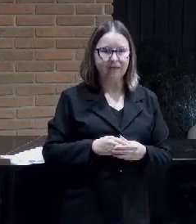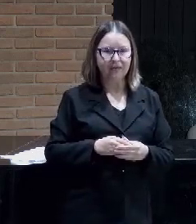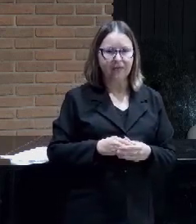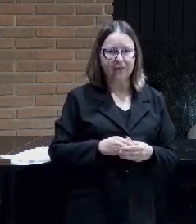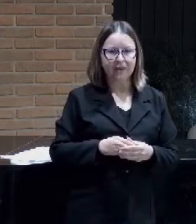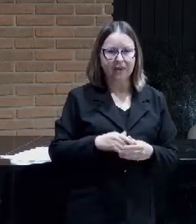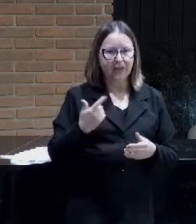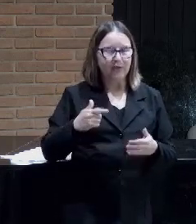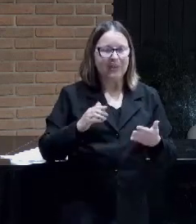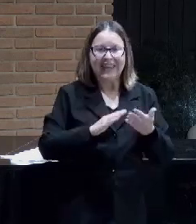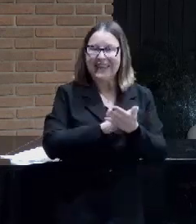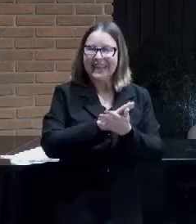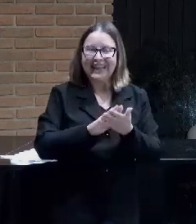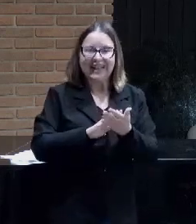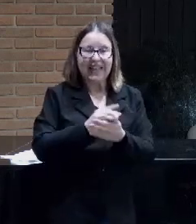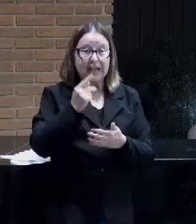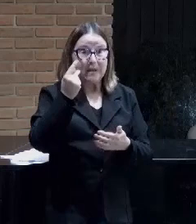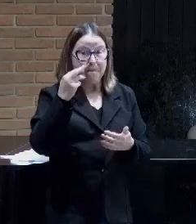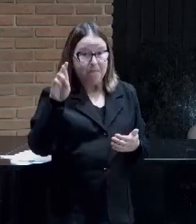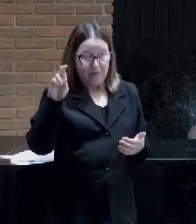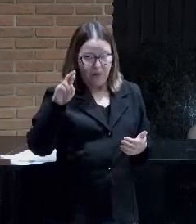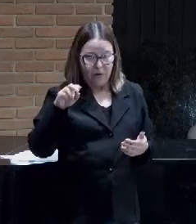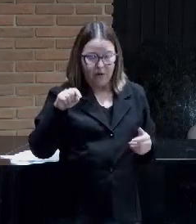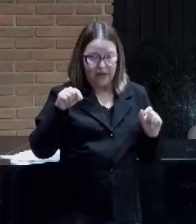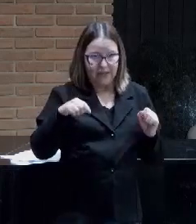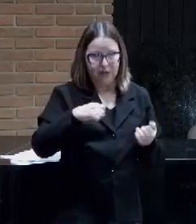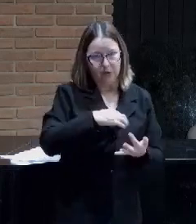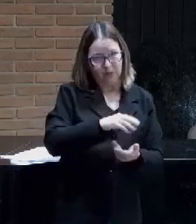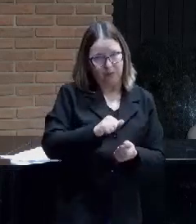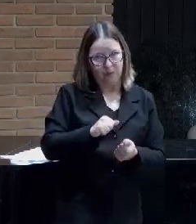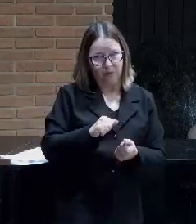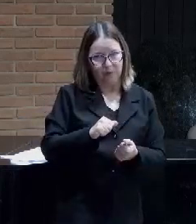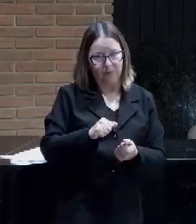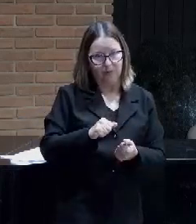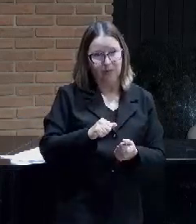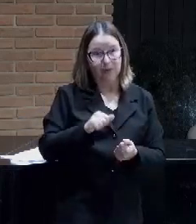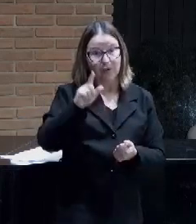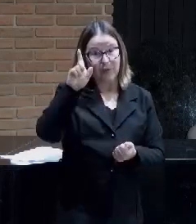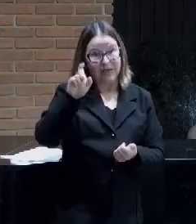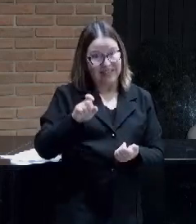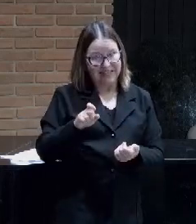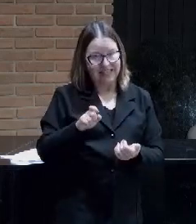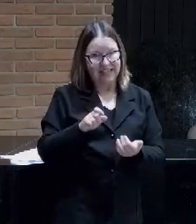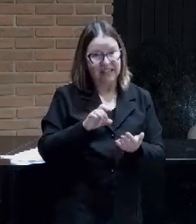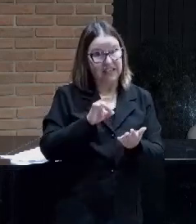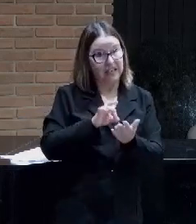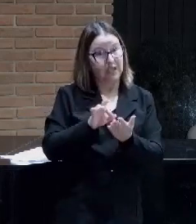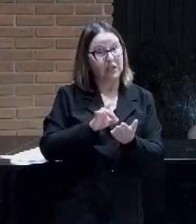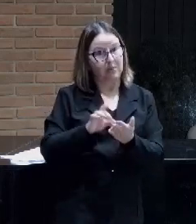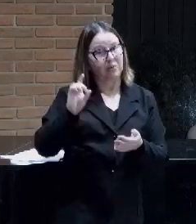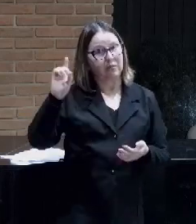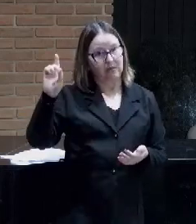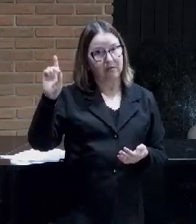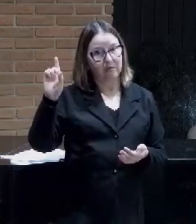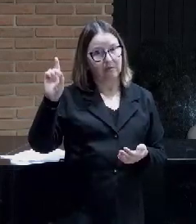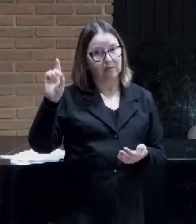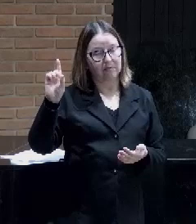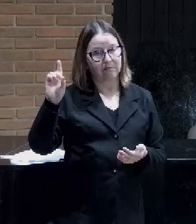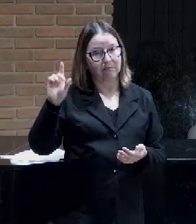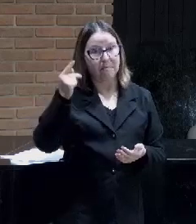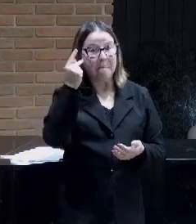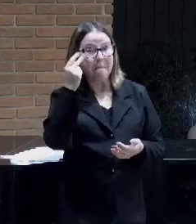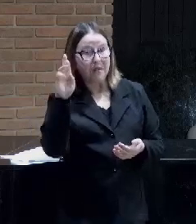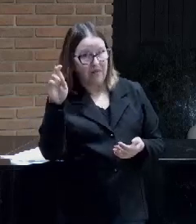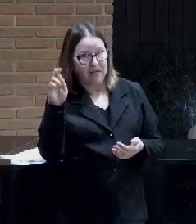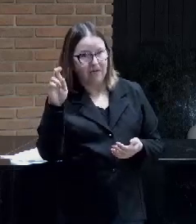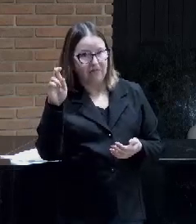de Deus. Tem muitas coisas ruins que nós podemos fazer, muitas coisas ruins que podem cair sobre nós, mas não tem nada pior nesse mundo do que